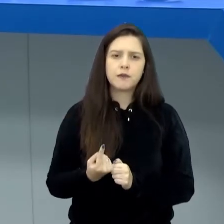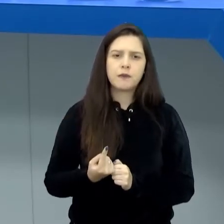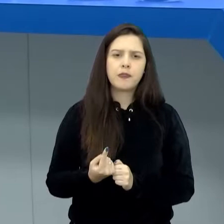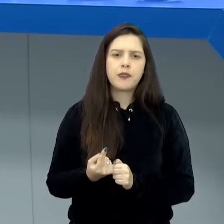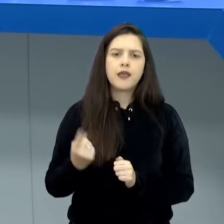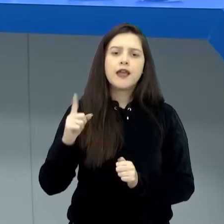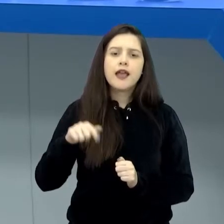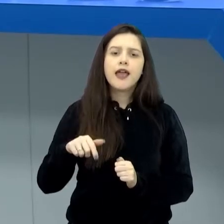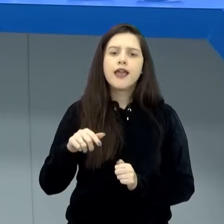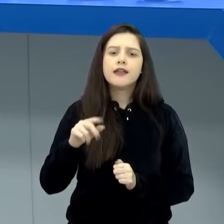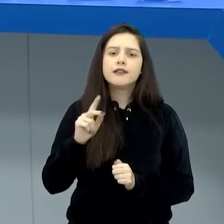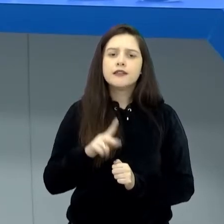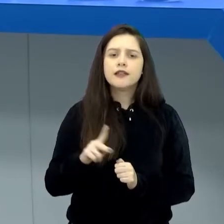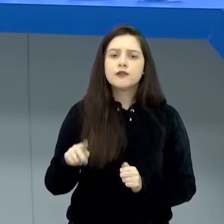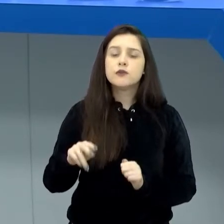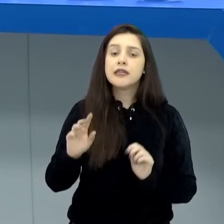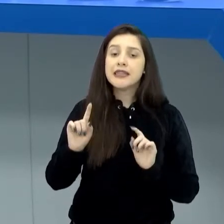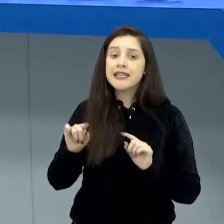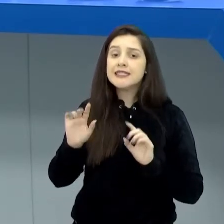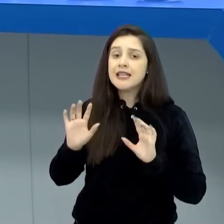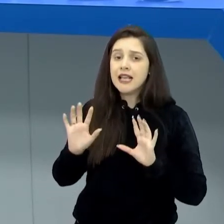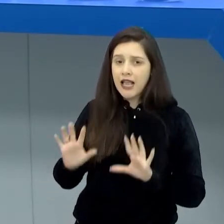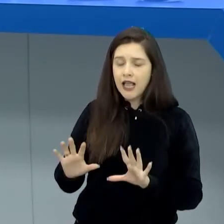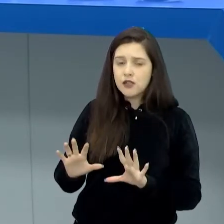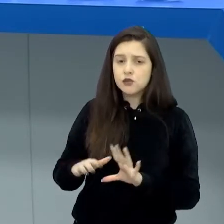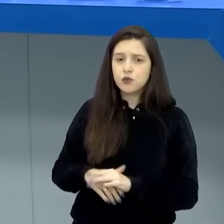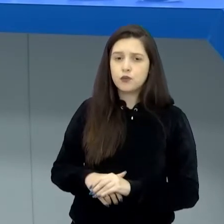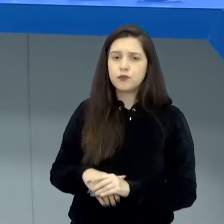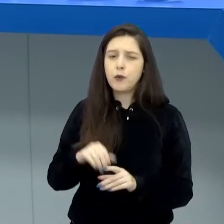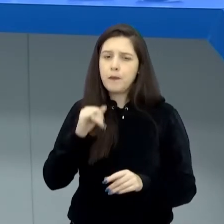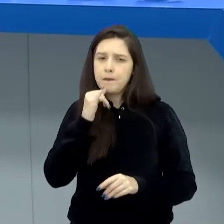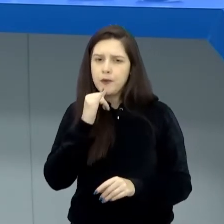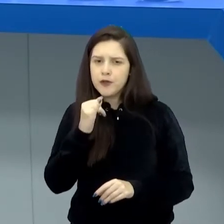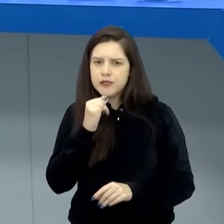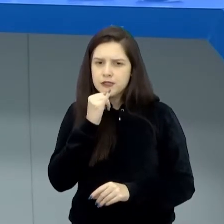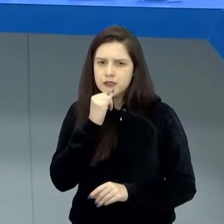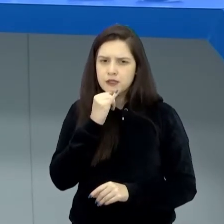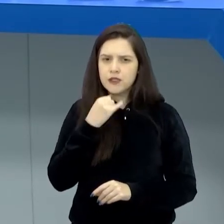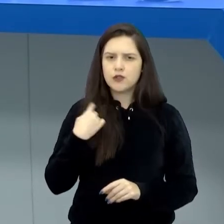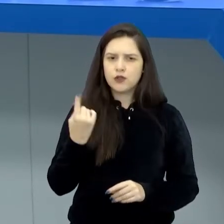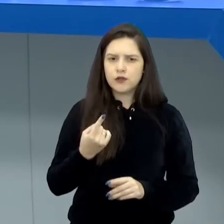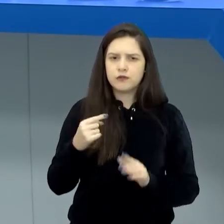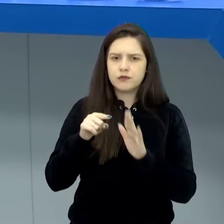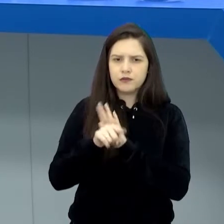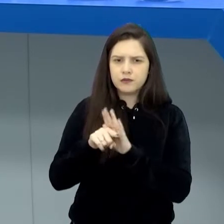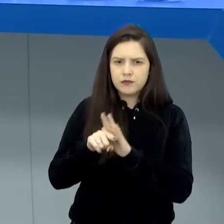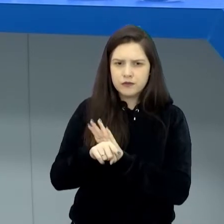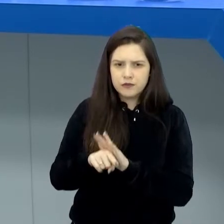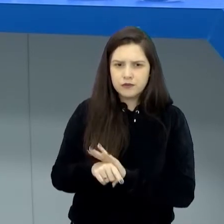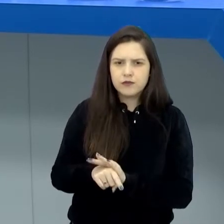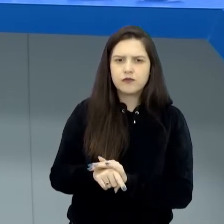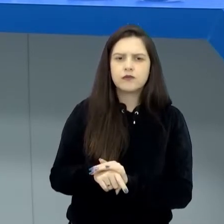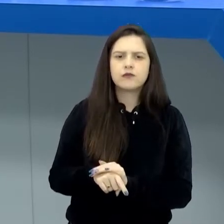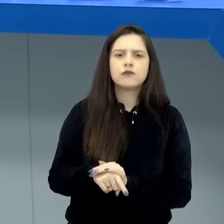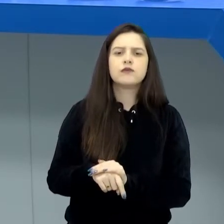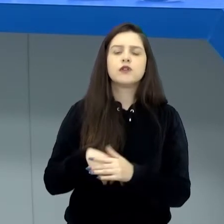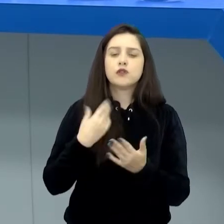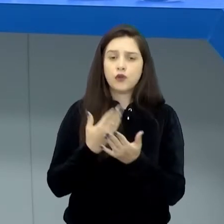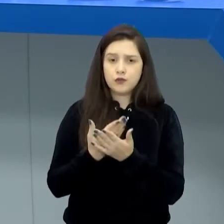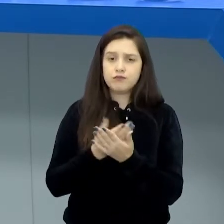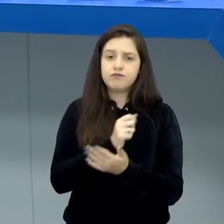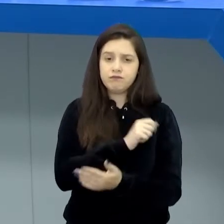aí, professor, nesse caso, né, ali, por exemplo, no nosso exercício, né, que você deixou aí para os nossos Sim.